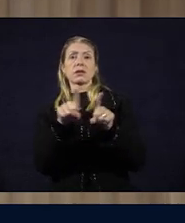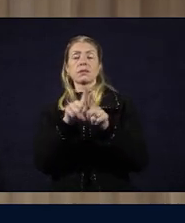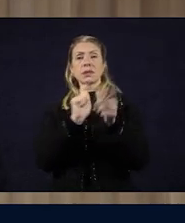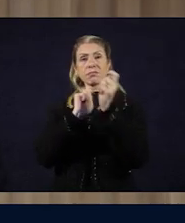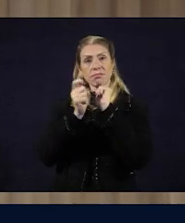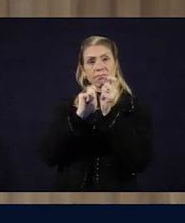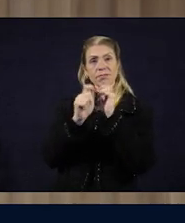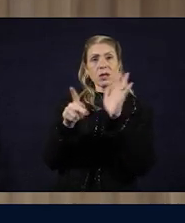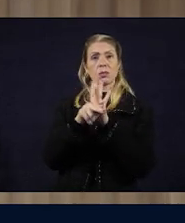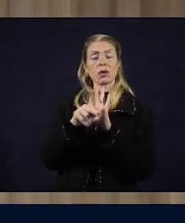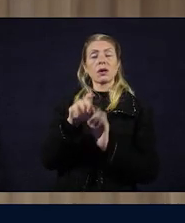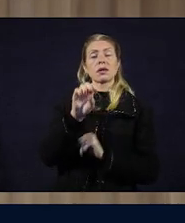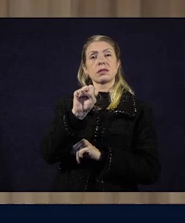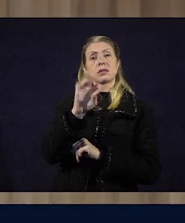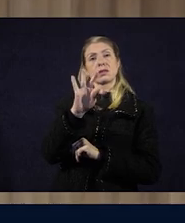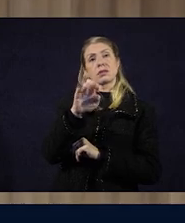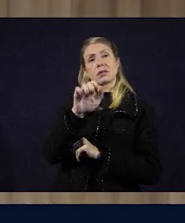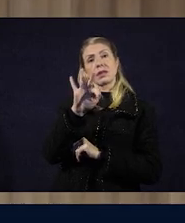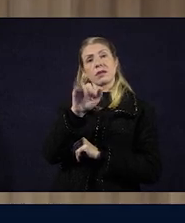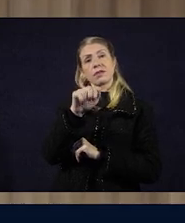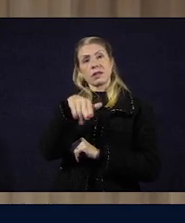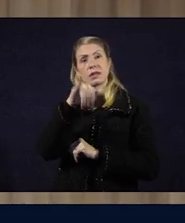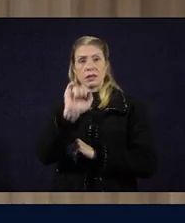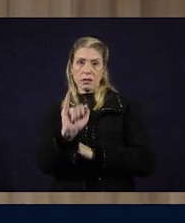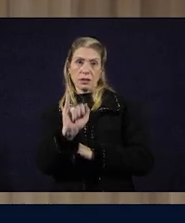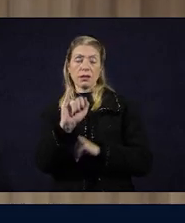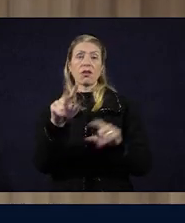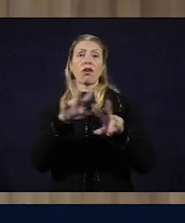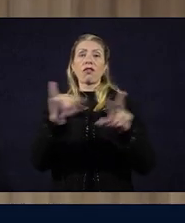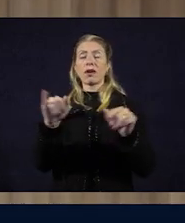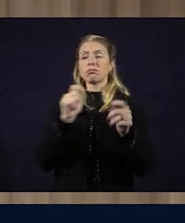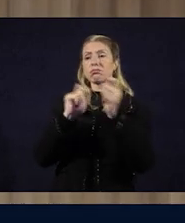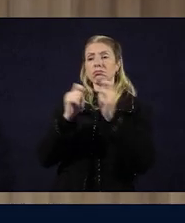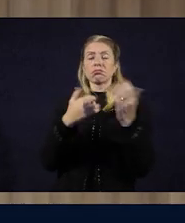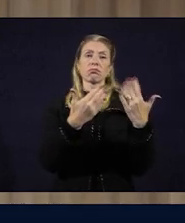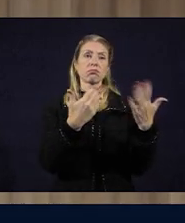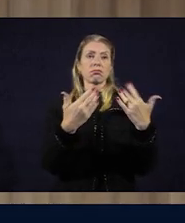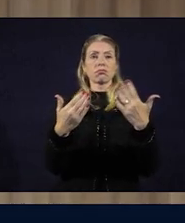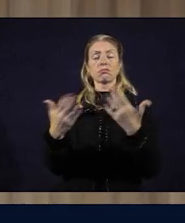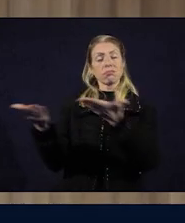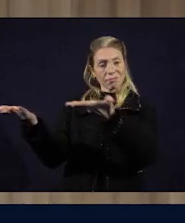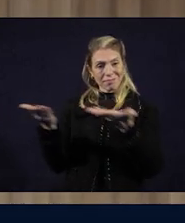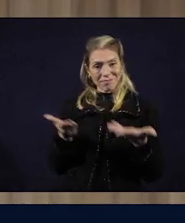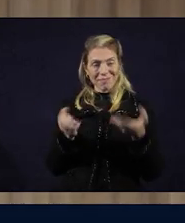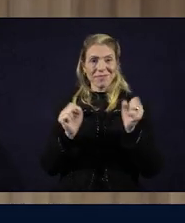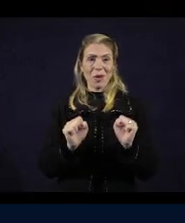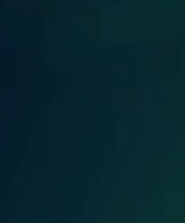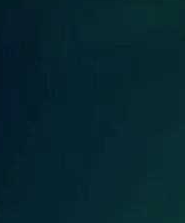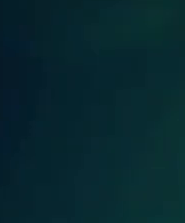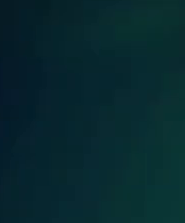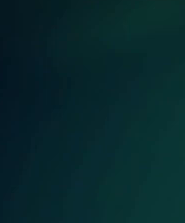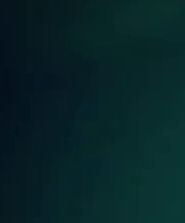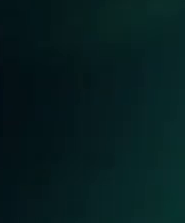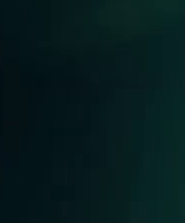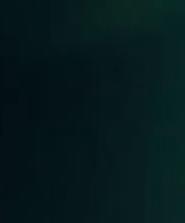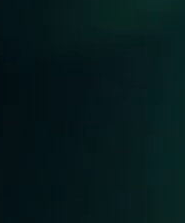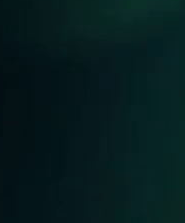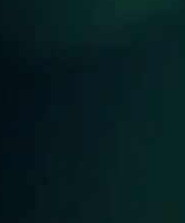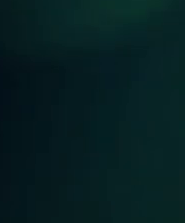Bieber economistas mais brilhantes da sua geração então com isso Esteves por favor